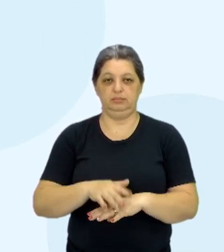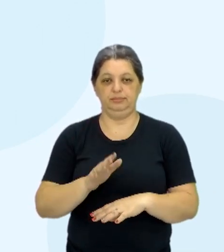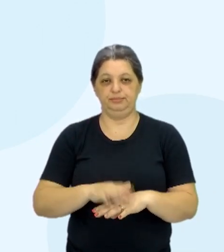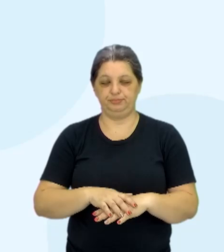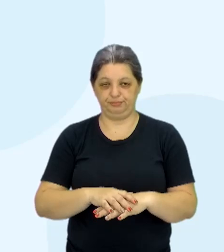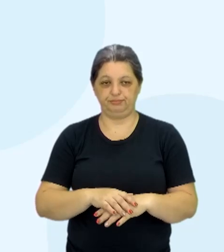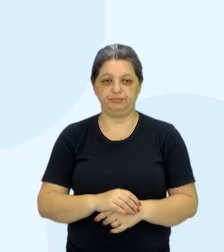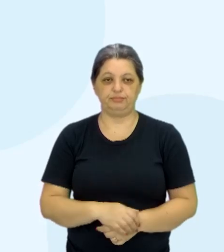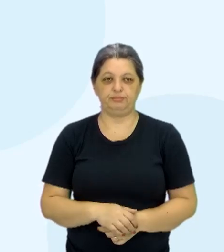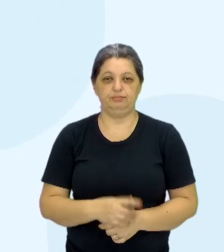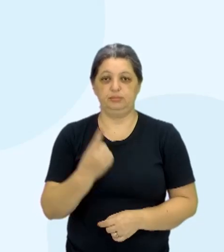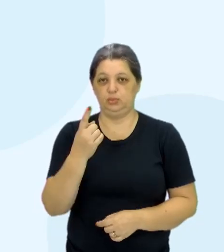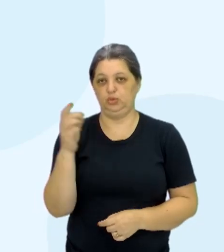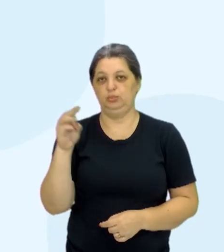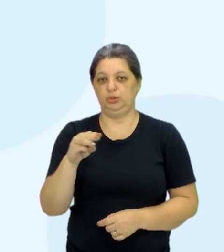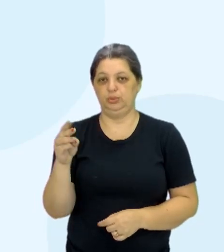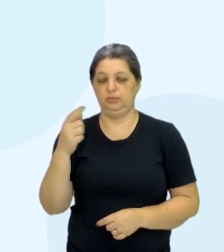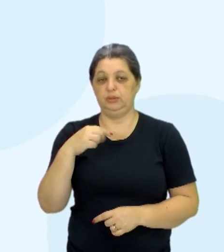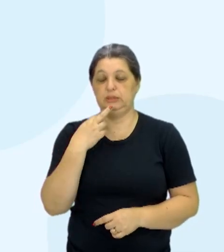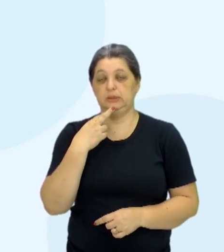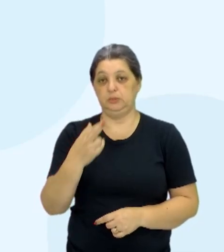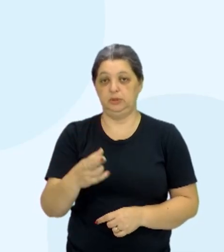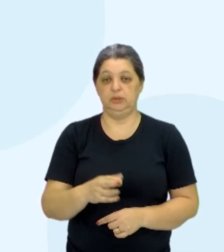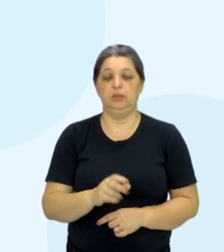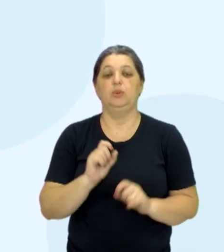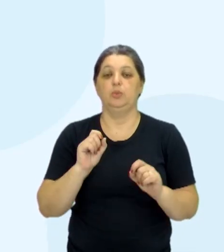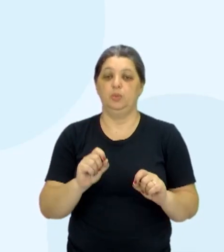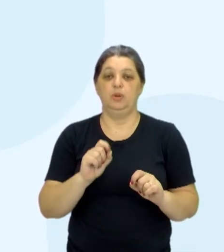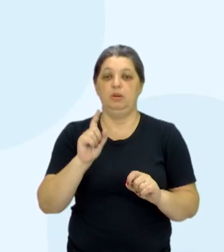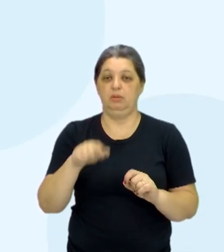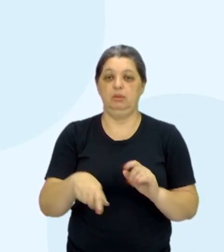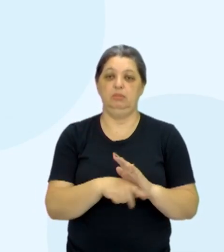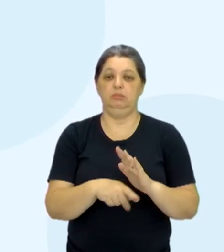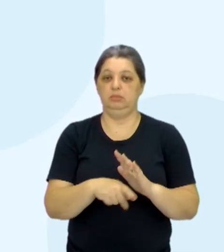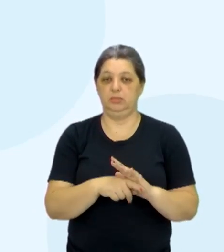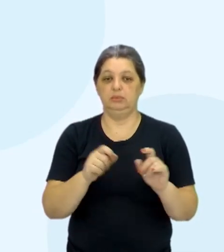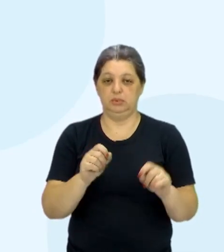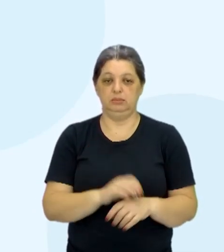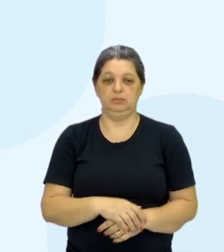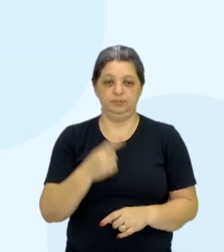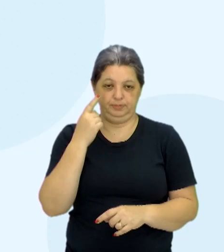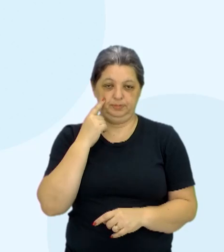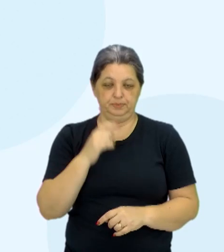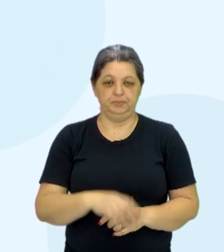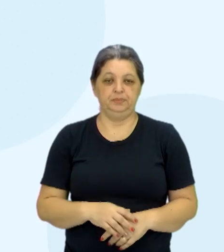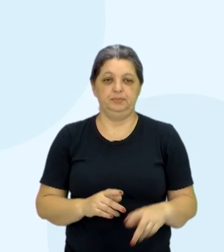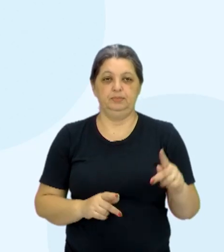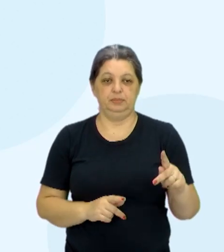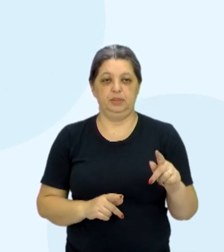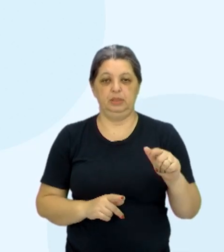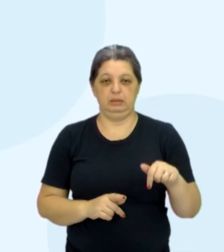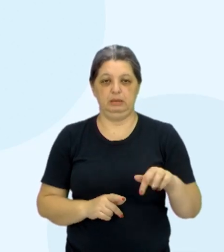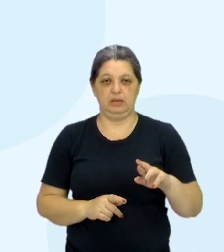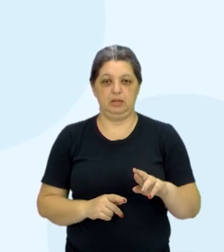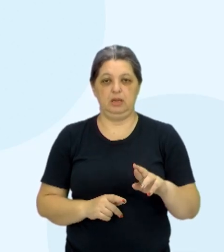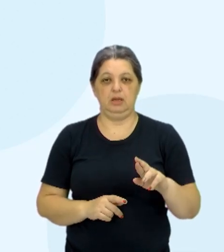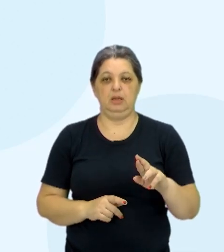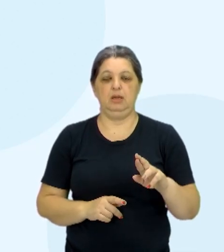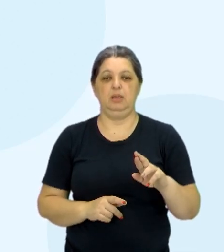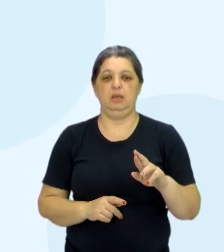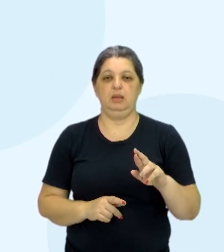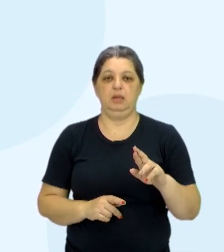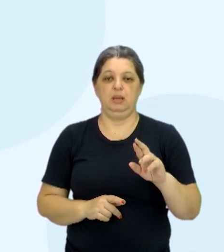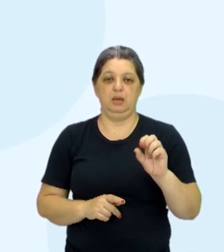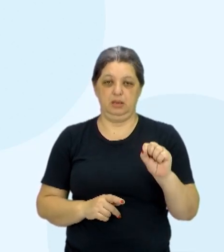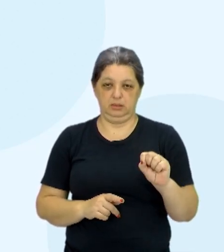Então, mais um minutinho para vocês escreverem aí quais são estas razões. Vou até colocar aqui, ó. PQRS, PQ